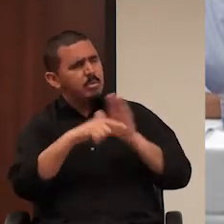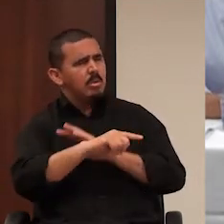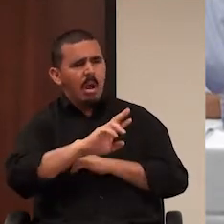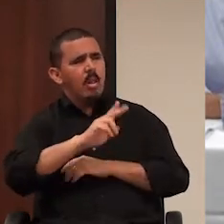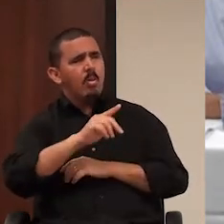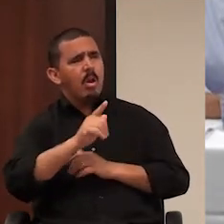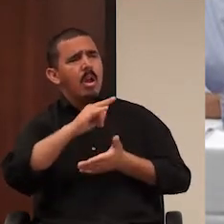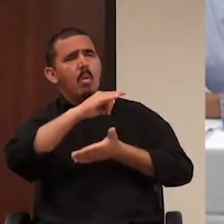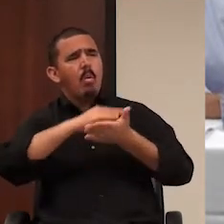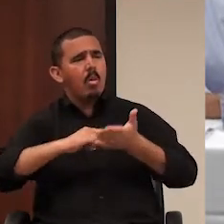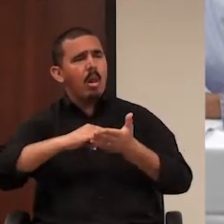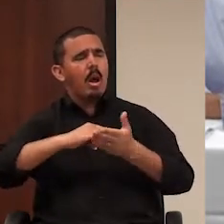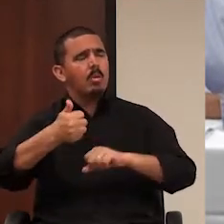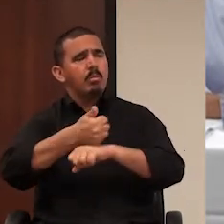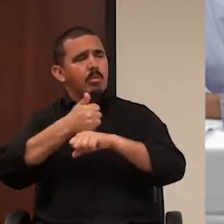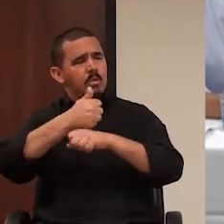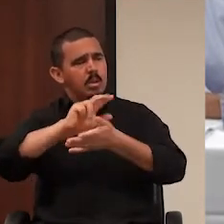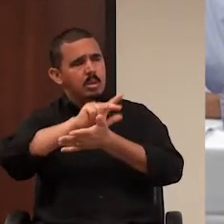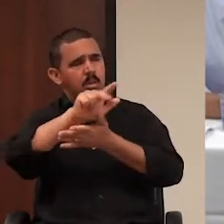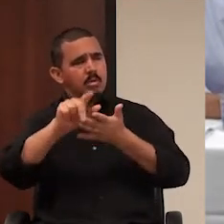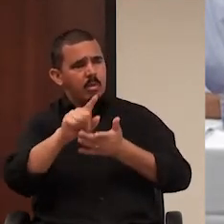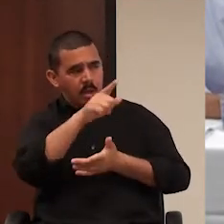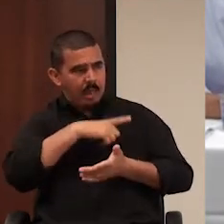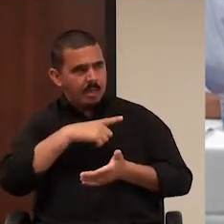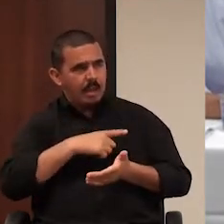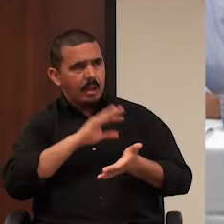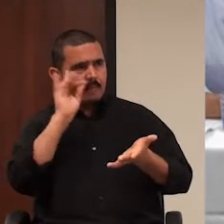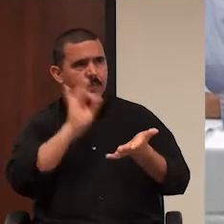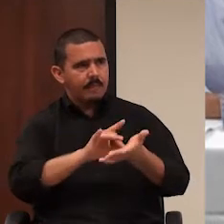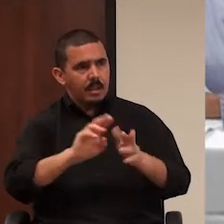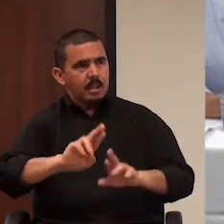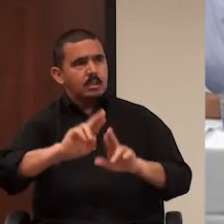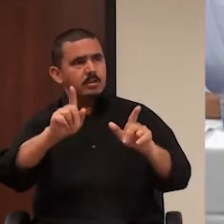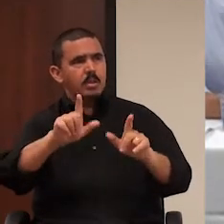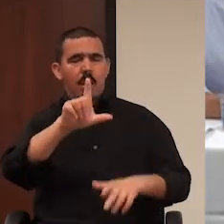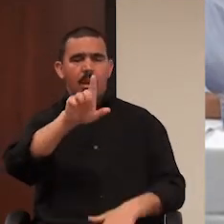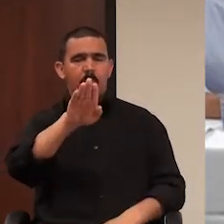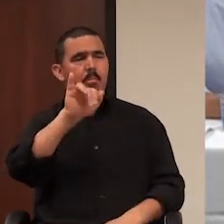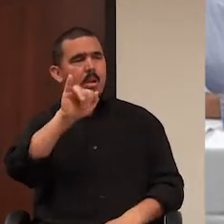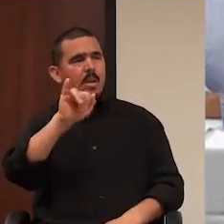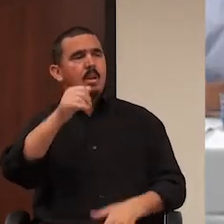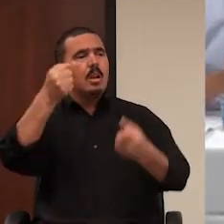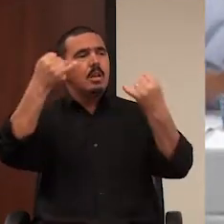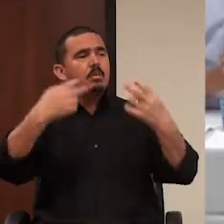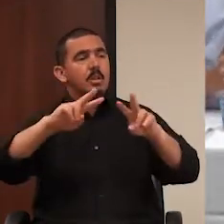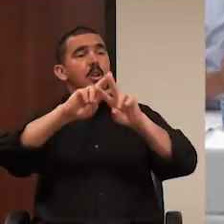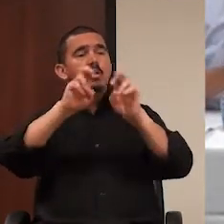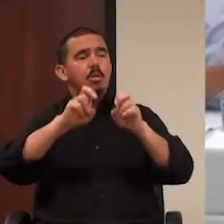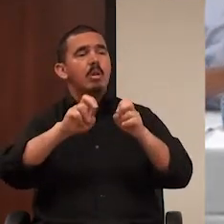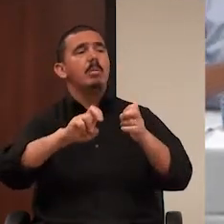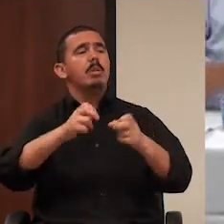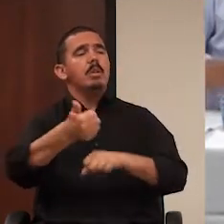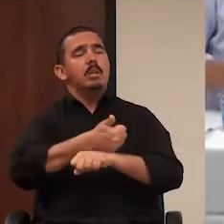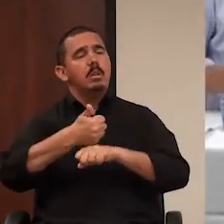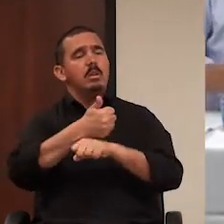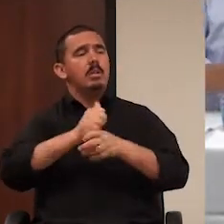mantém o termo laudo médico. Ele mantém o laudo médico. Diferente da LBI que fala de Exatamente. multiprofissional. Essa é a questão.